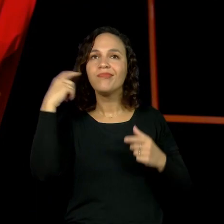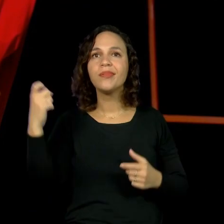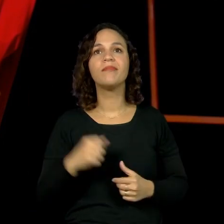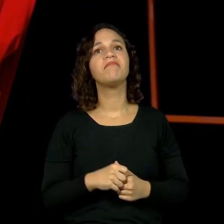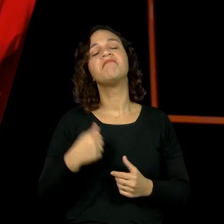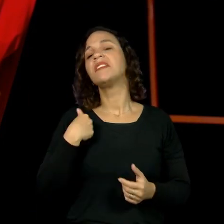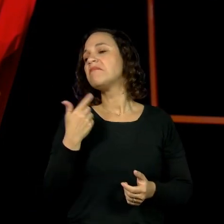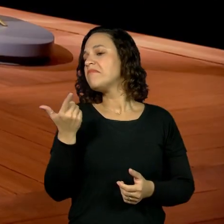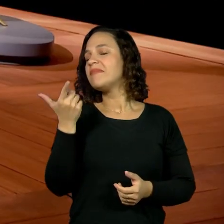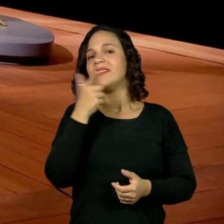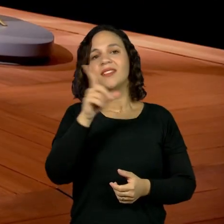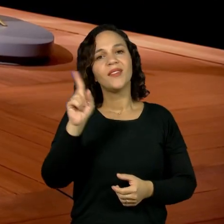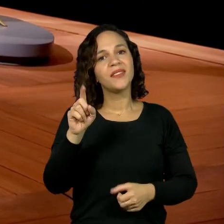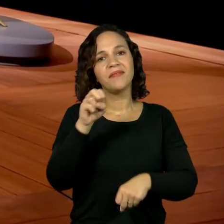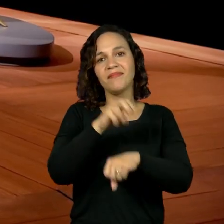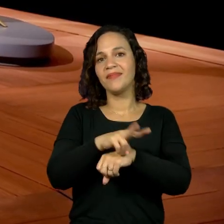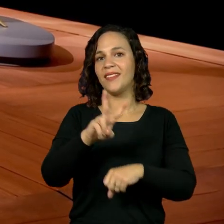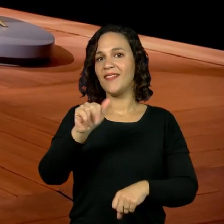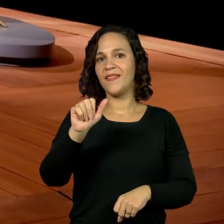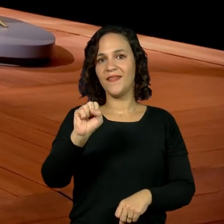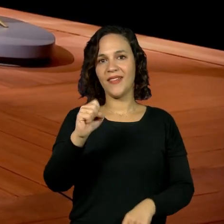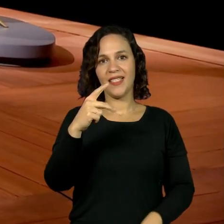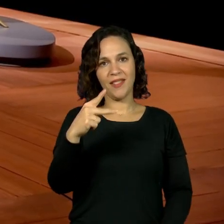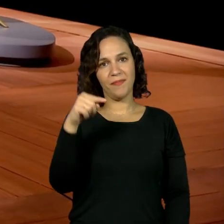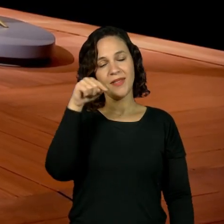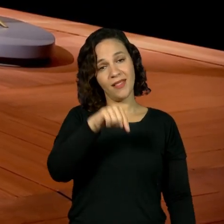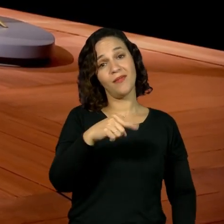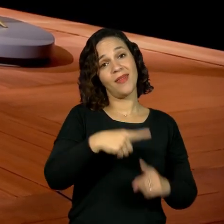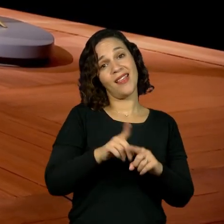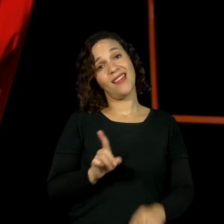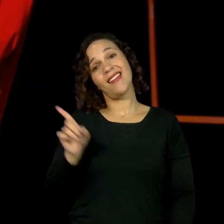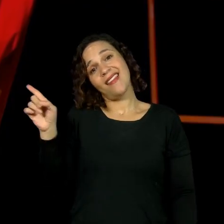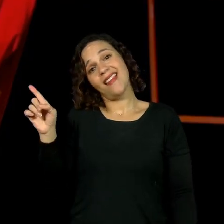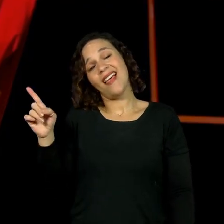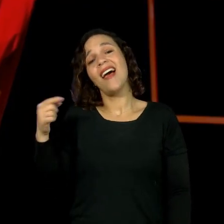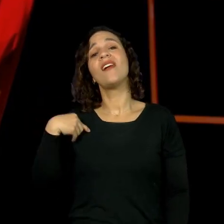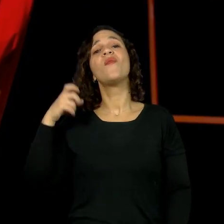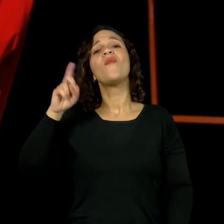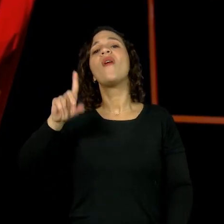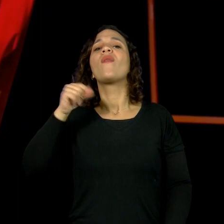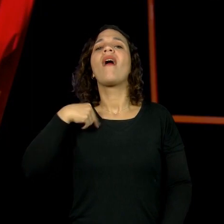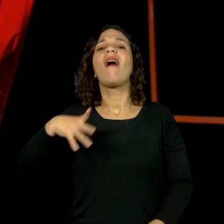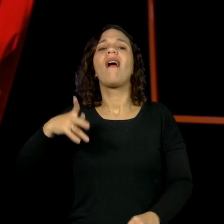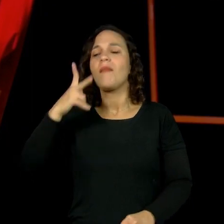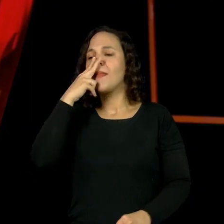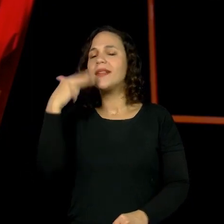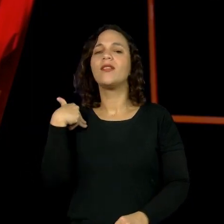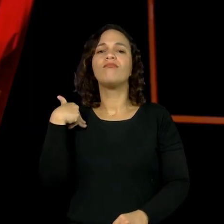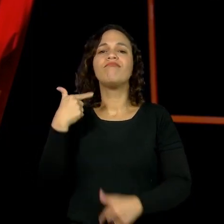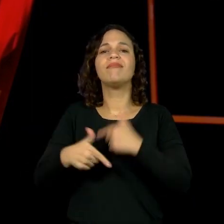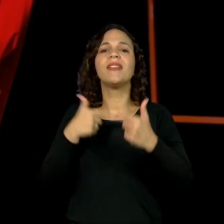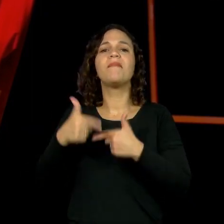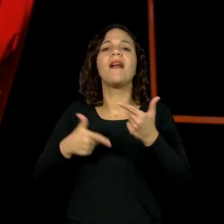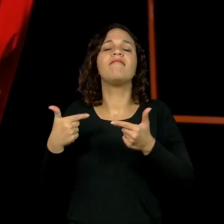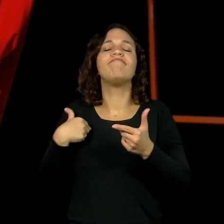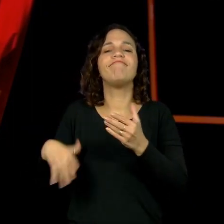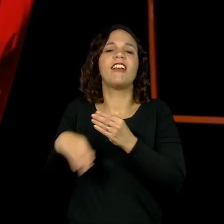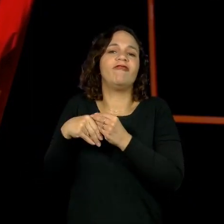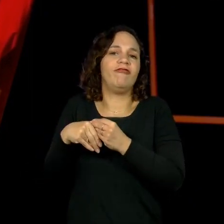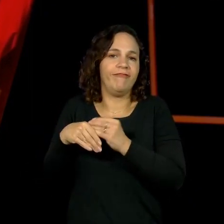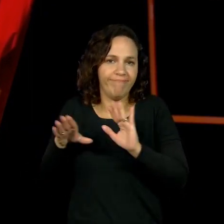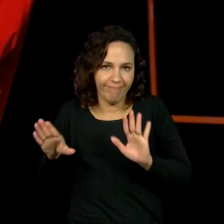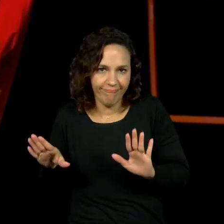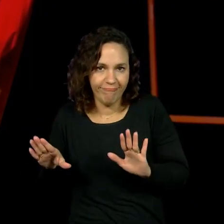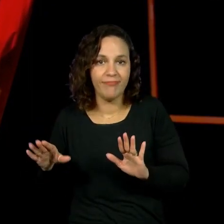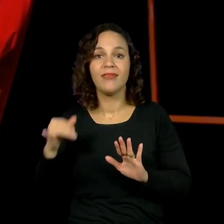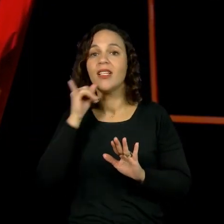que eu sonhava trabalhar na VASP, em Ourinhos, porque lá em Ourinhos eu trabalhava na VASP, era extranumerário. Era uma contratação, né, que eu, em